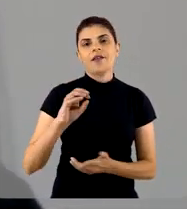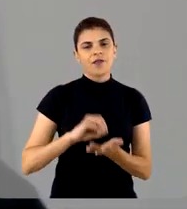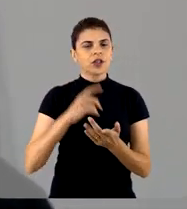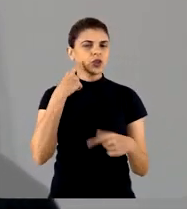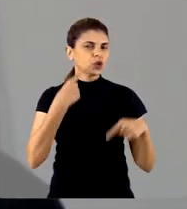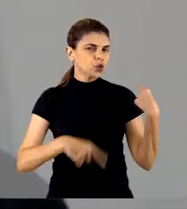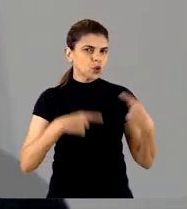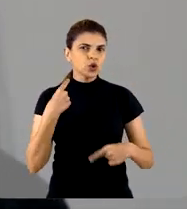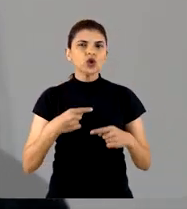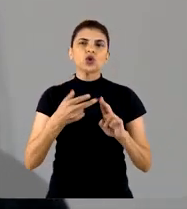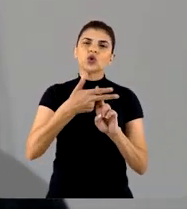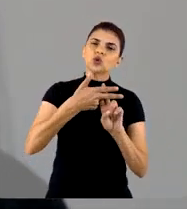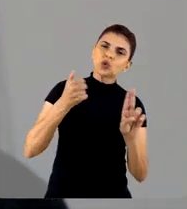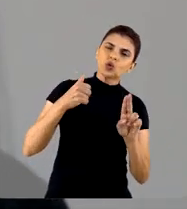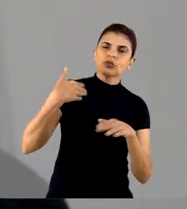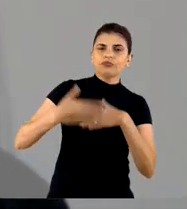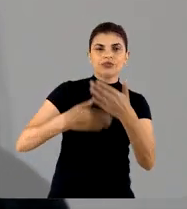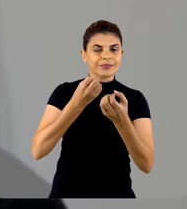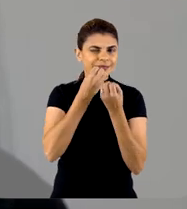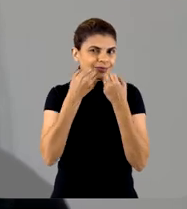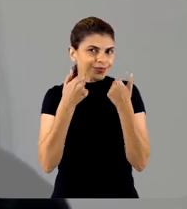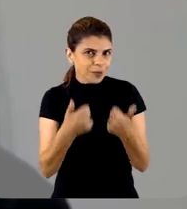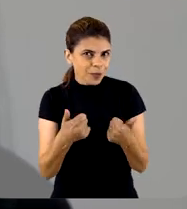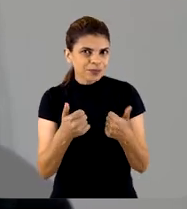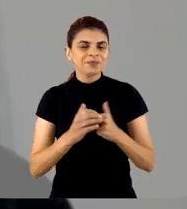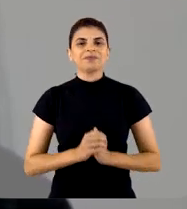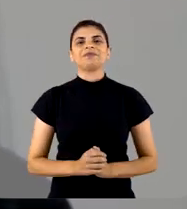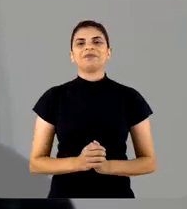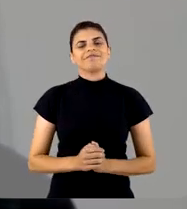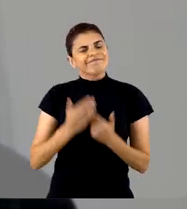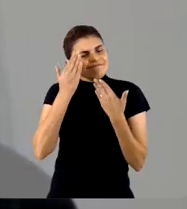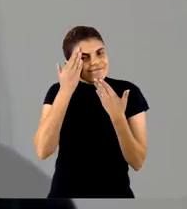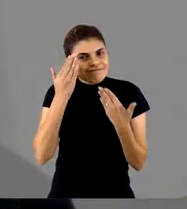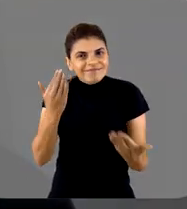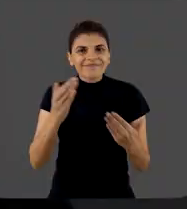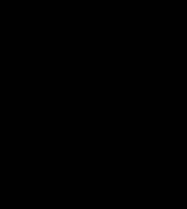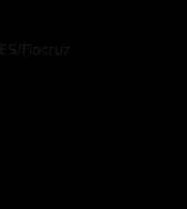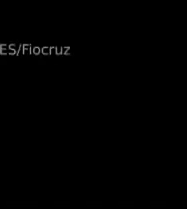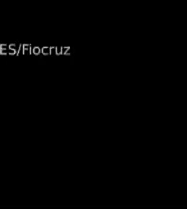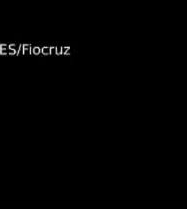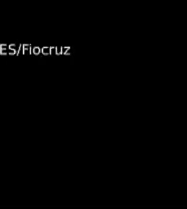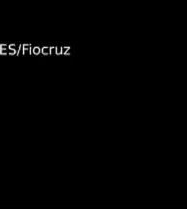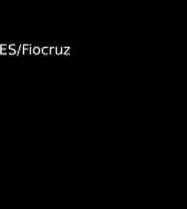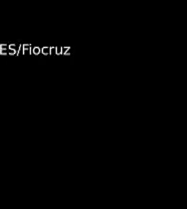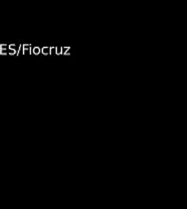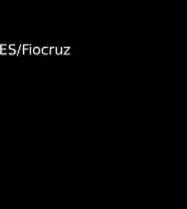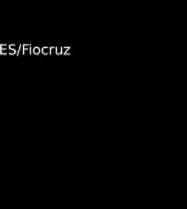vocês forem discutir o SUS e por aí vai. Tá bom? Muito obrigado.